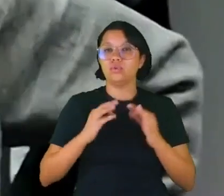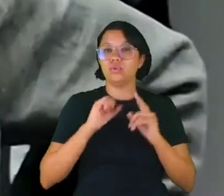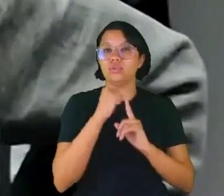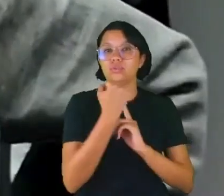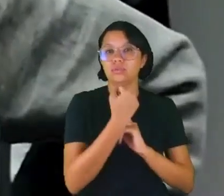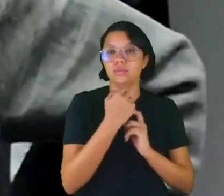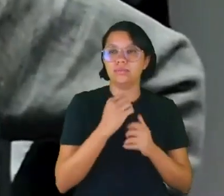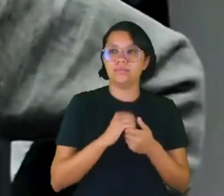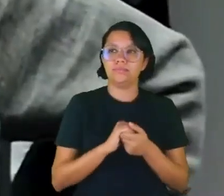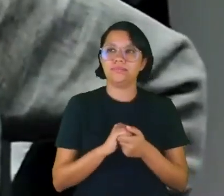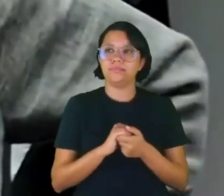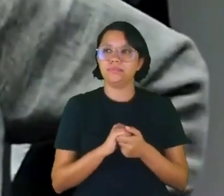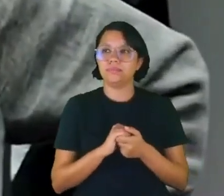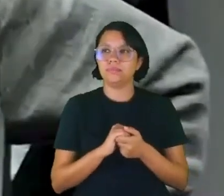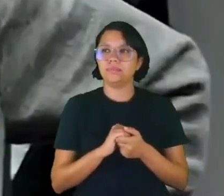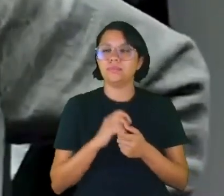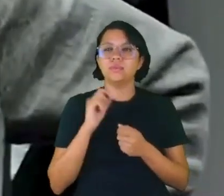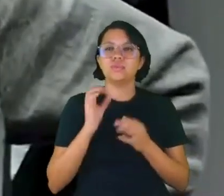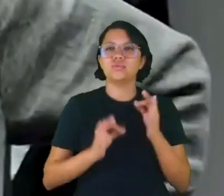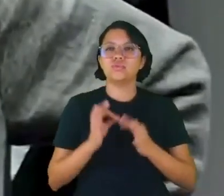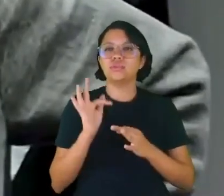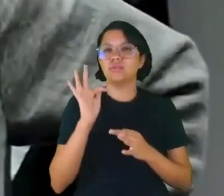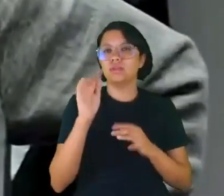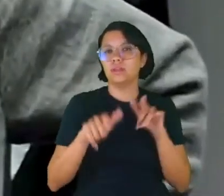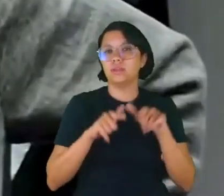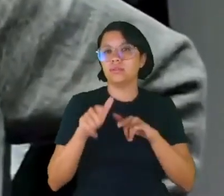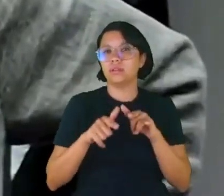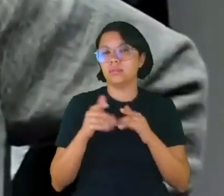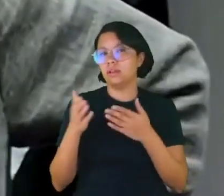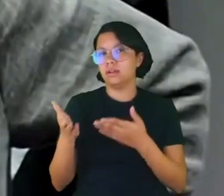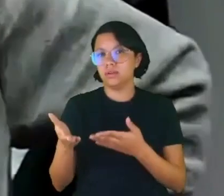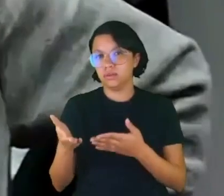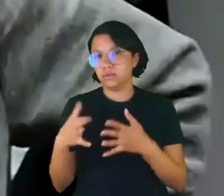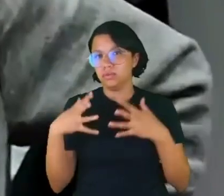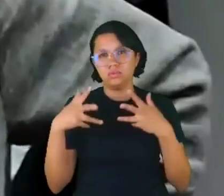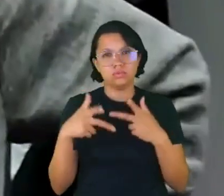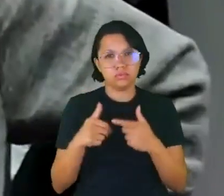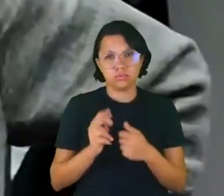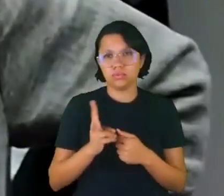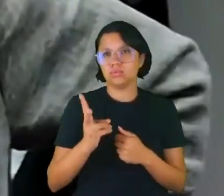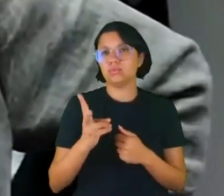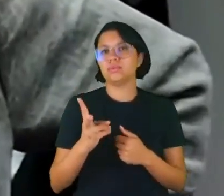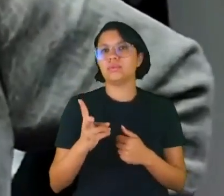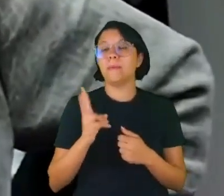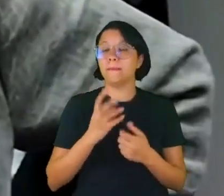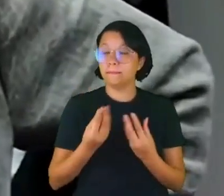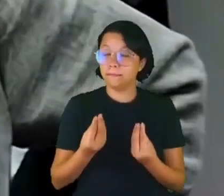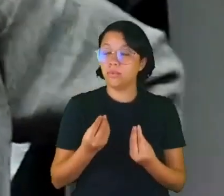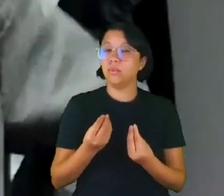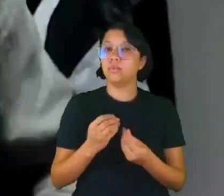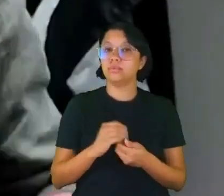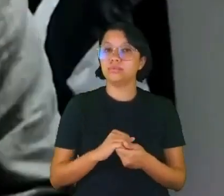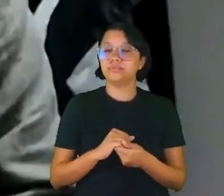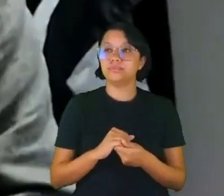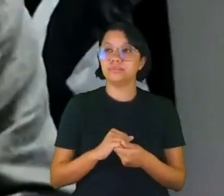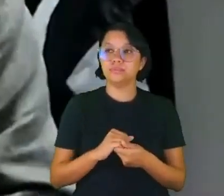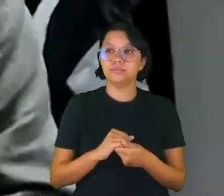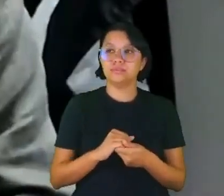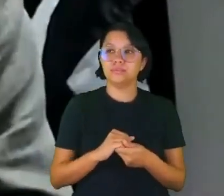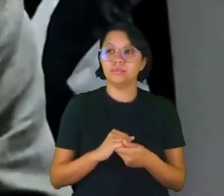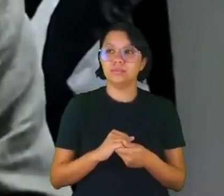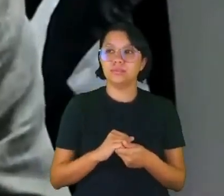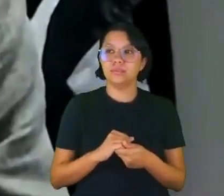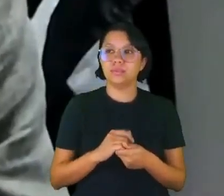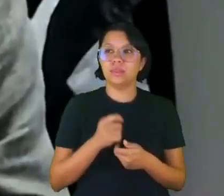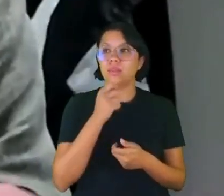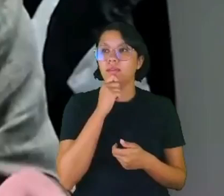mais nada. E a Justiça Federal trabalha com isso com absoluta constância, mas muito mesmo. E ainda,